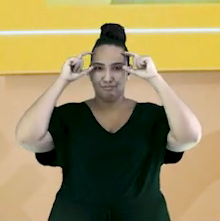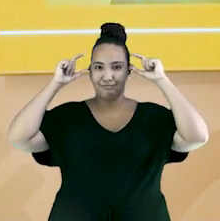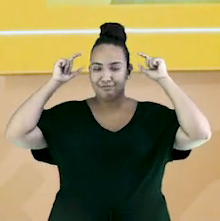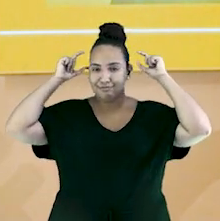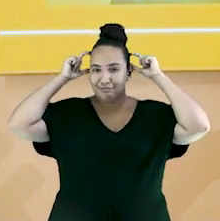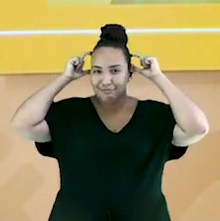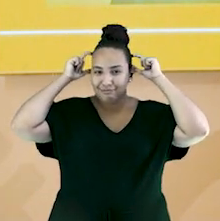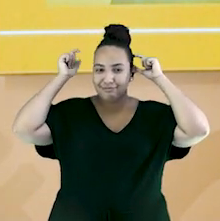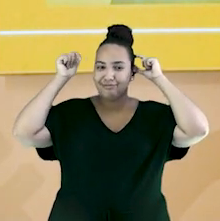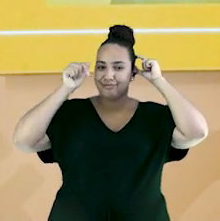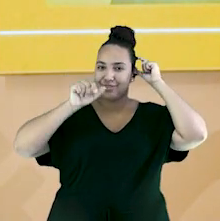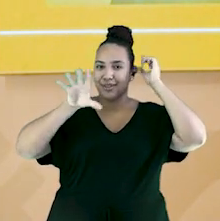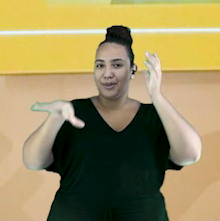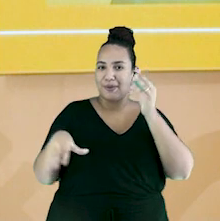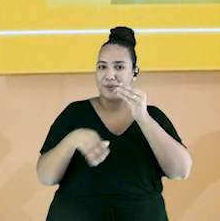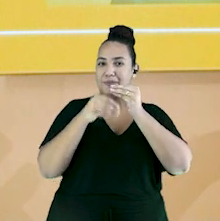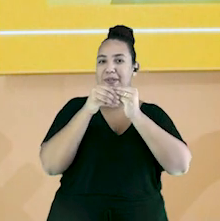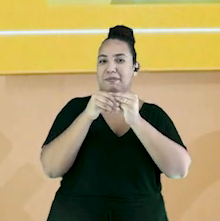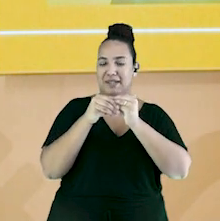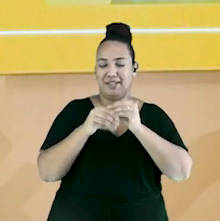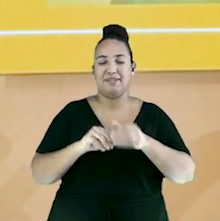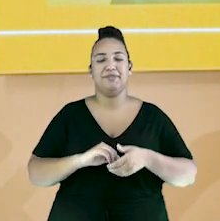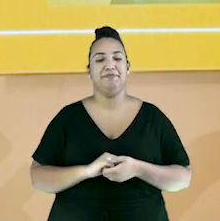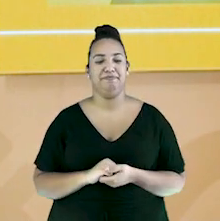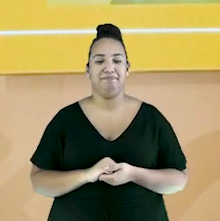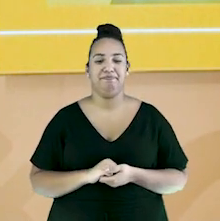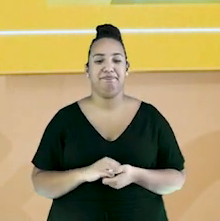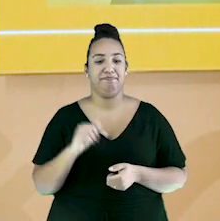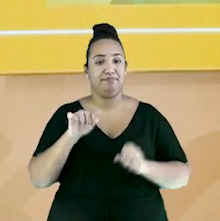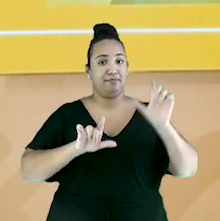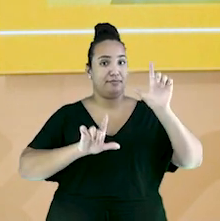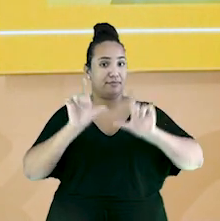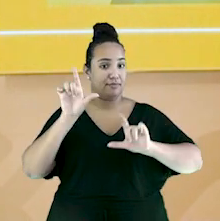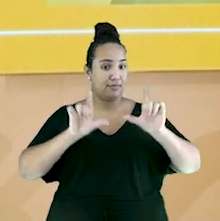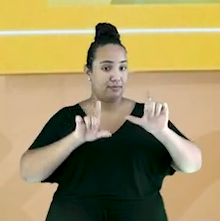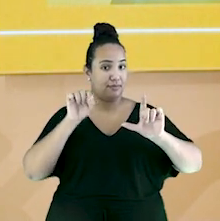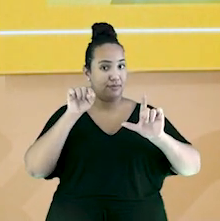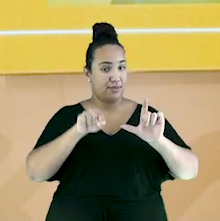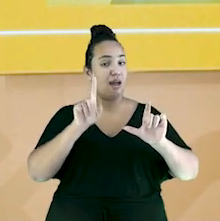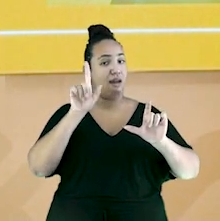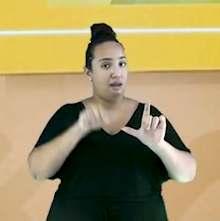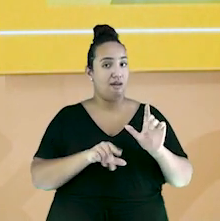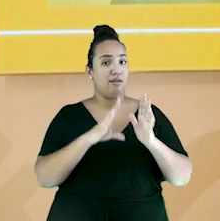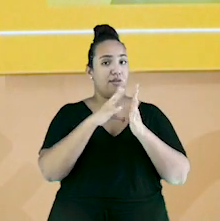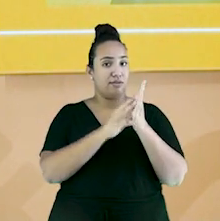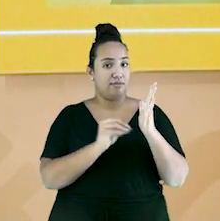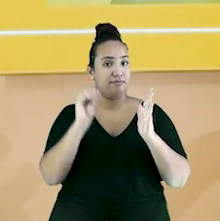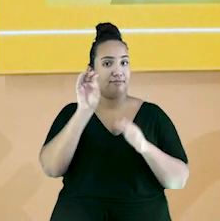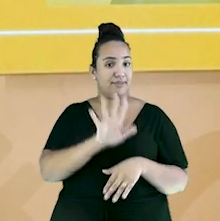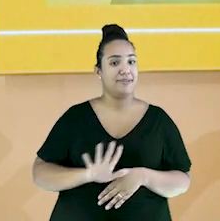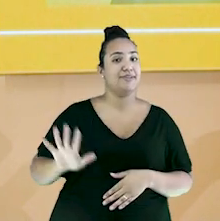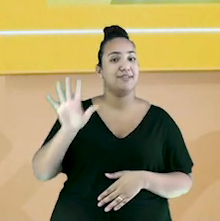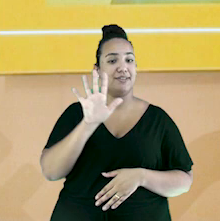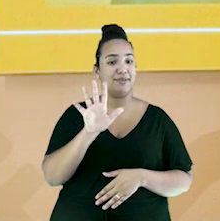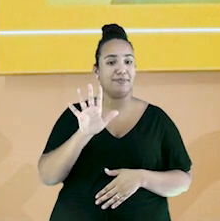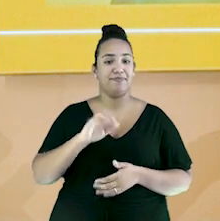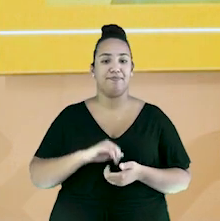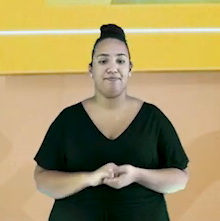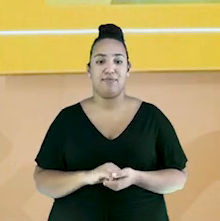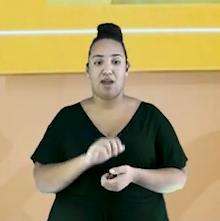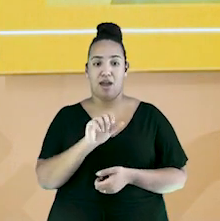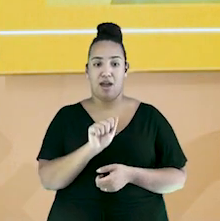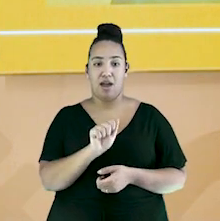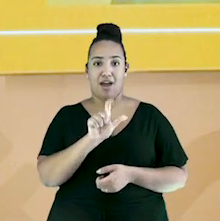como um elemento visual que complementa a propaganda. Essa propaganda é um bom exemplo de um tipo de intertextualidade, a alusão.